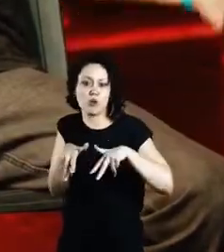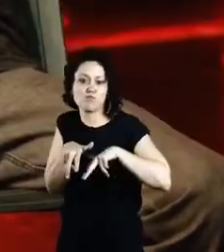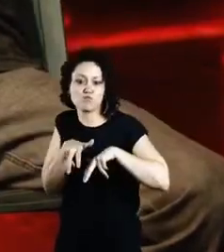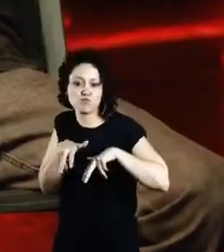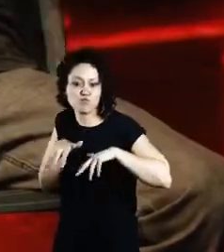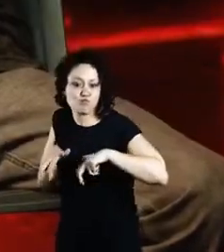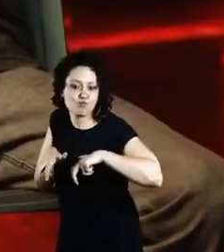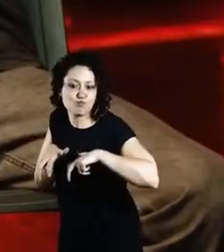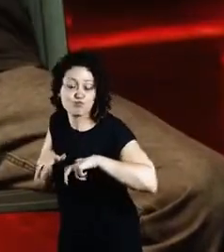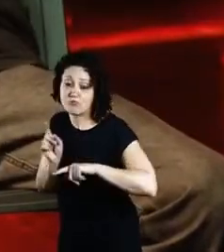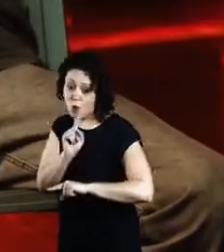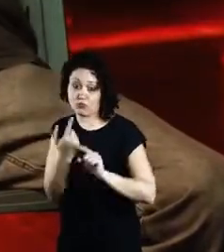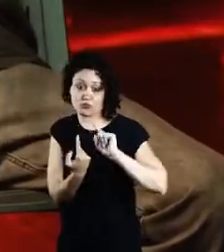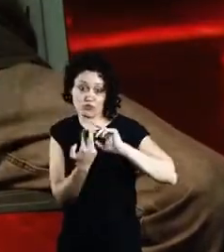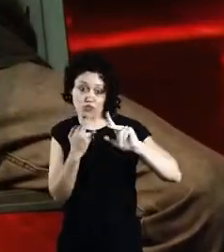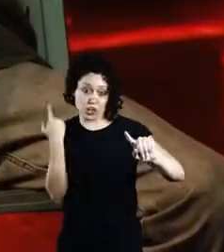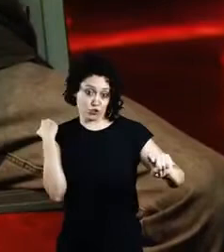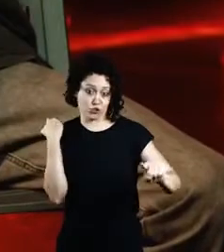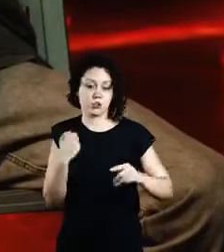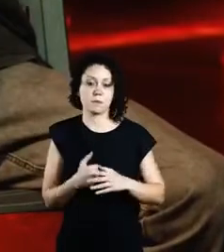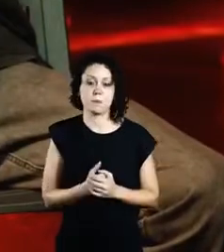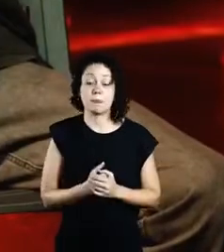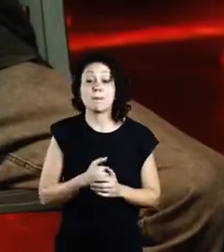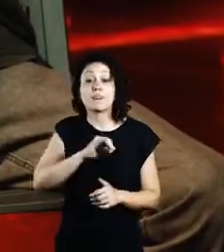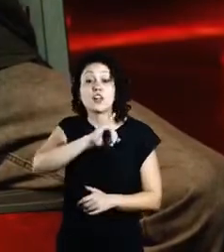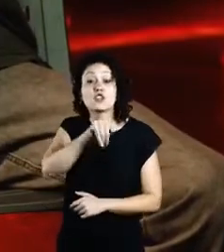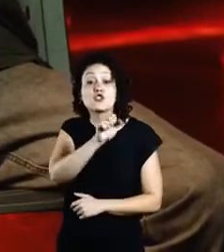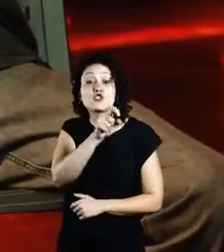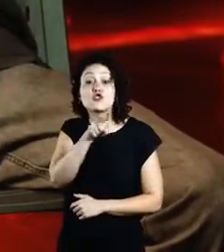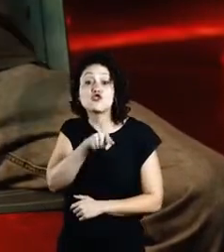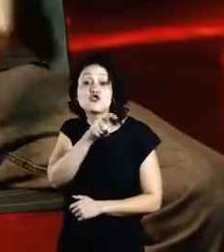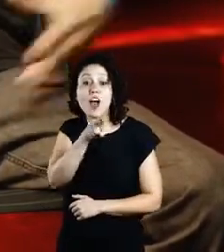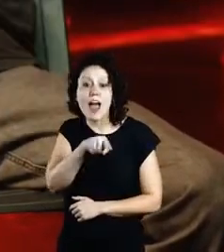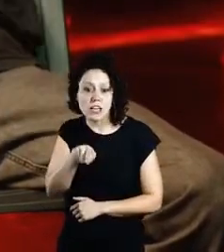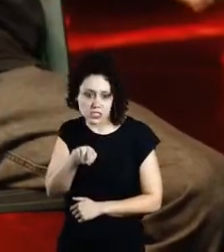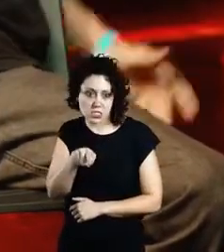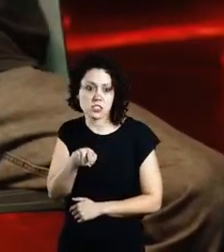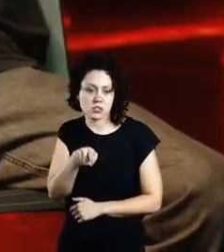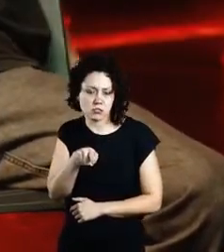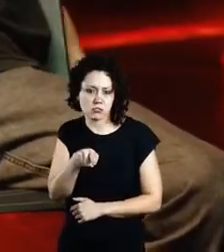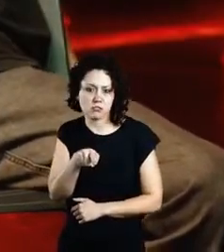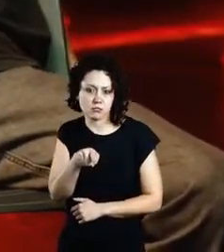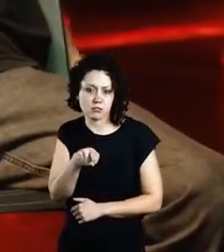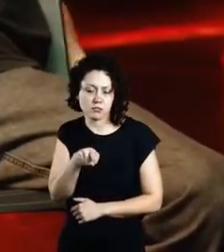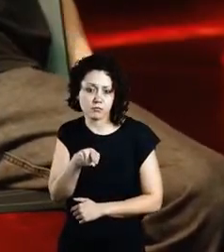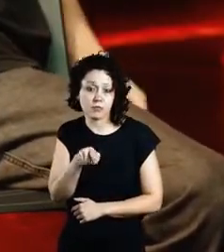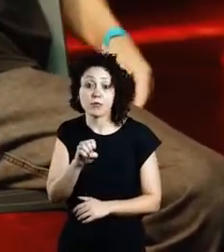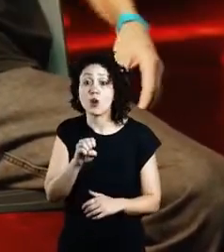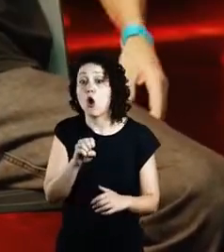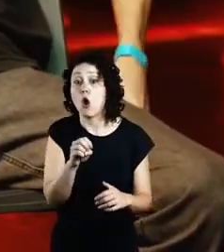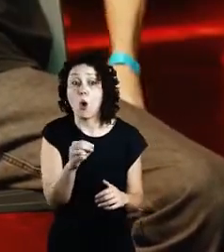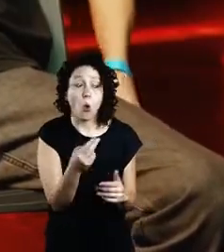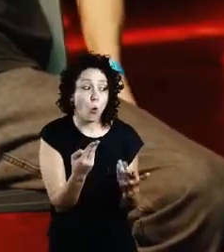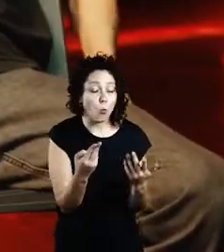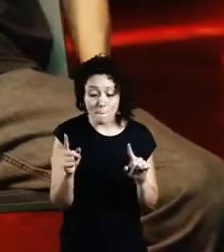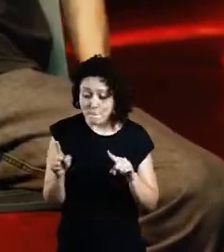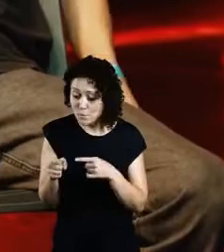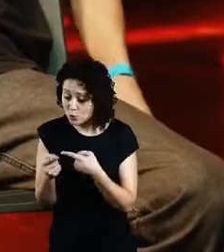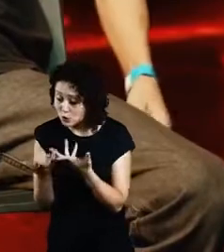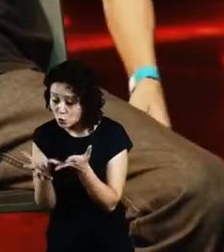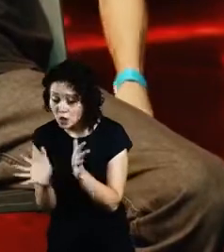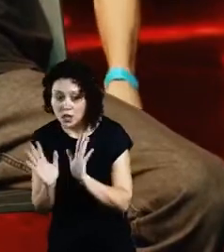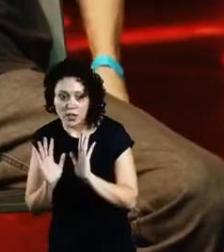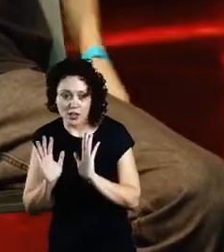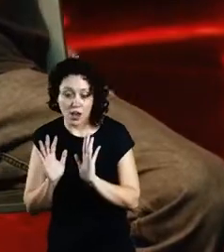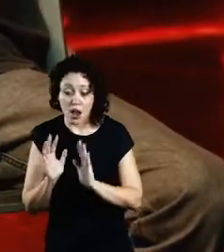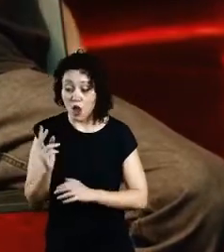tocava, e o Natanael... Ele estava lá na sessão do jazz, né? Ou naquela sessão que ninguém queria. Eu e o Natanael, nós